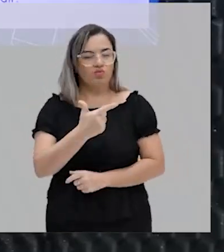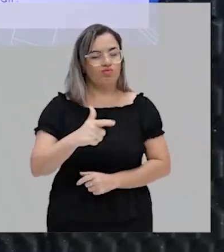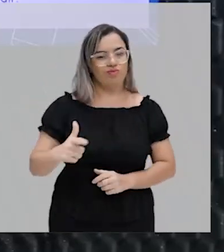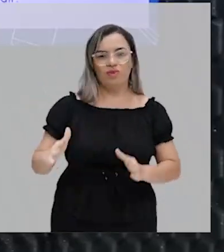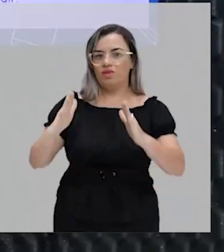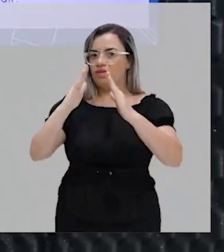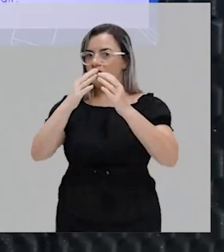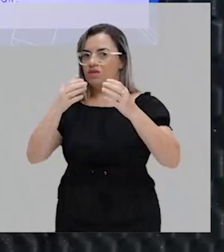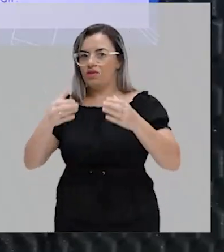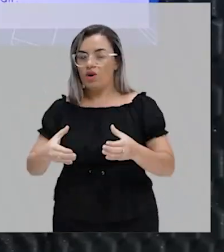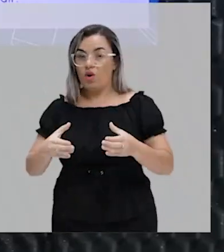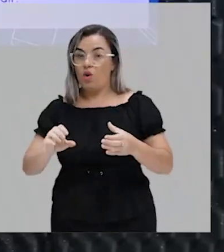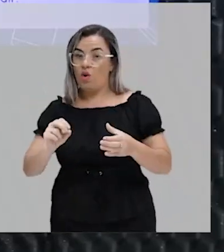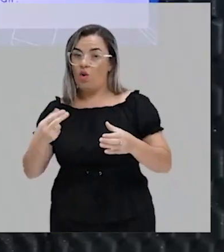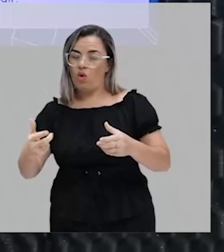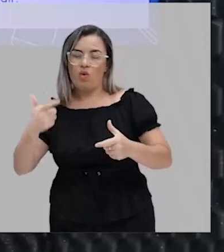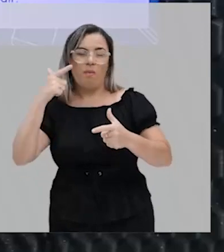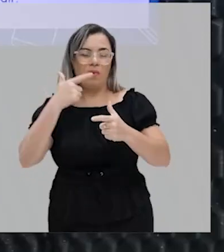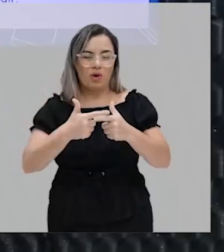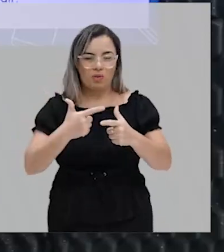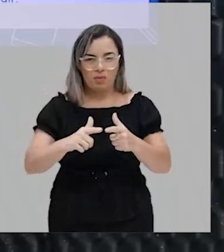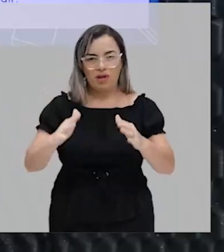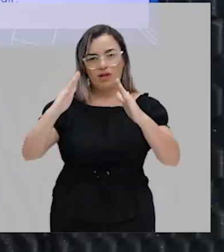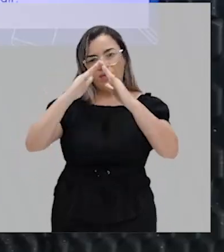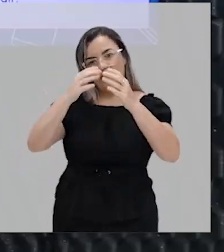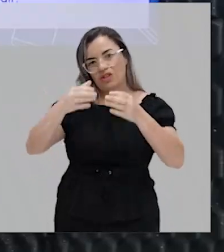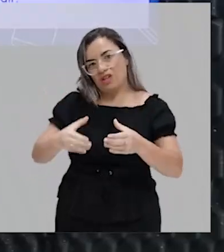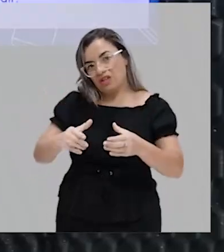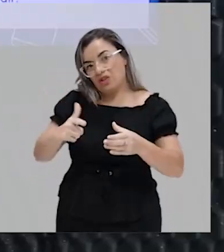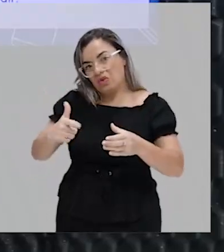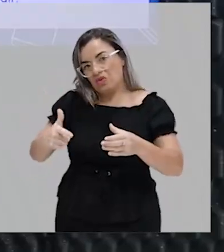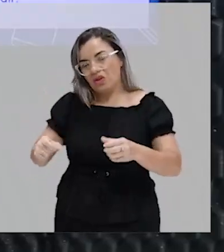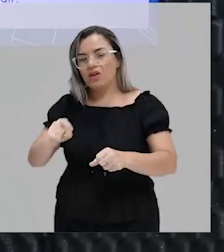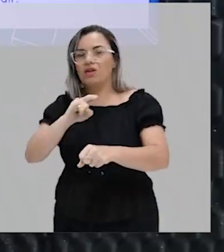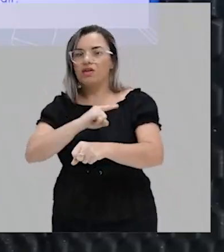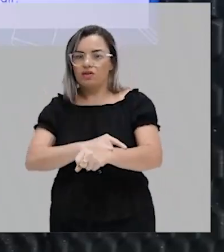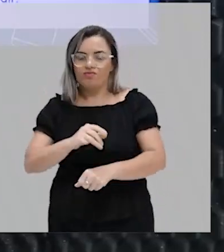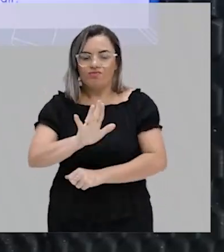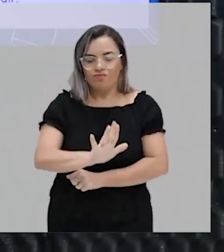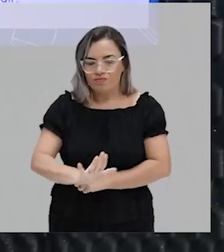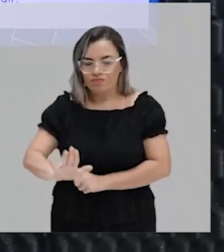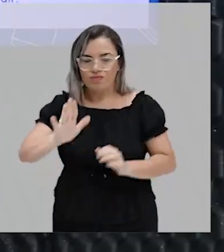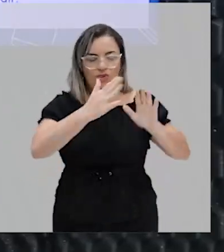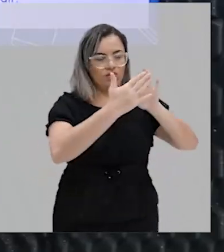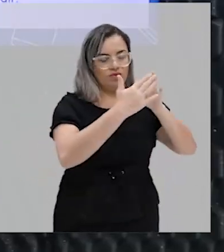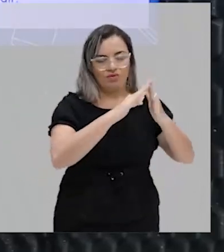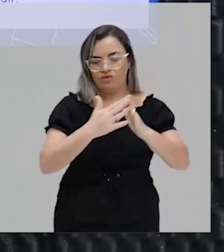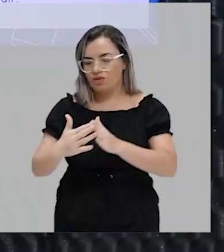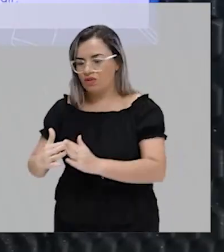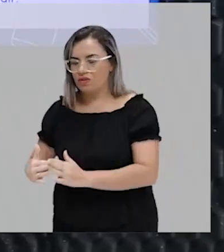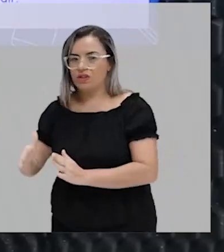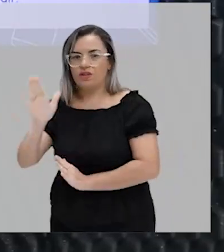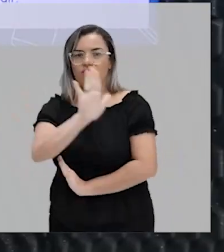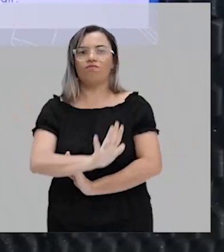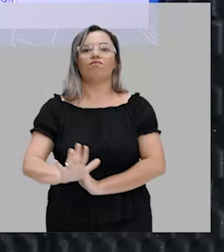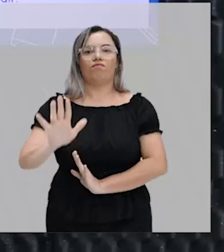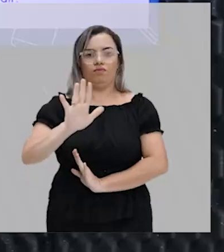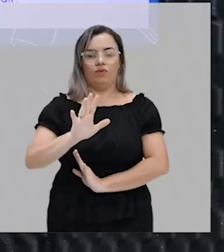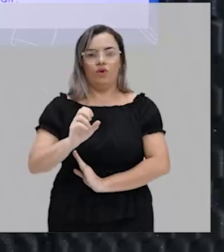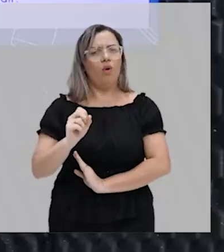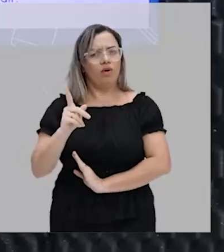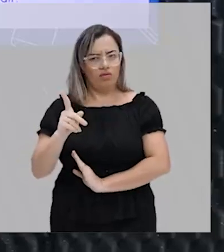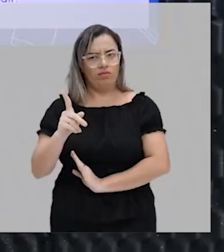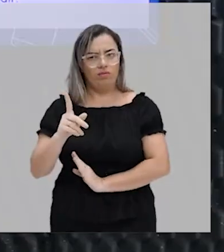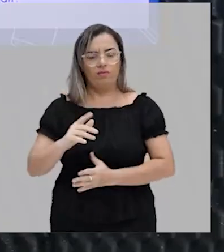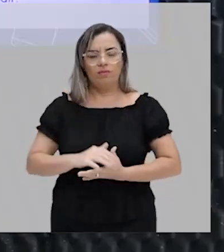ou moram em condições precárias. E esse déficit habitacional vai se manifestar principalmente onde? Nas áreas de favela.